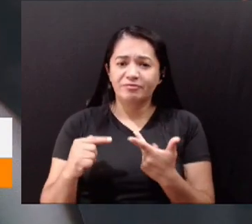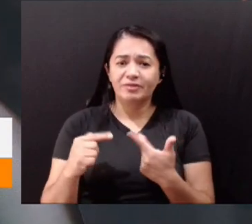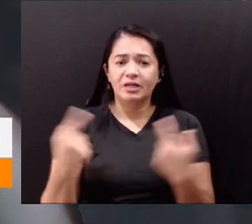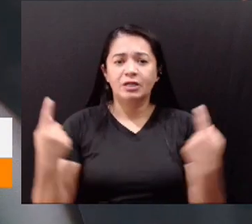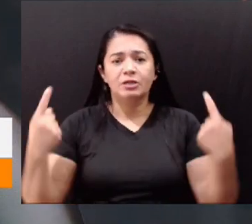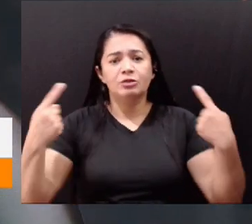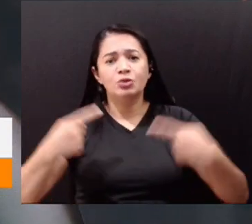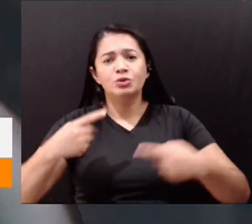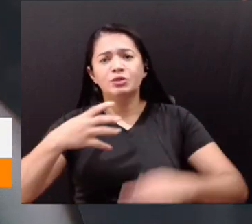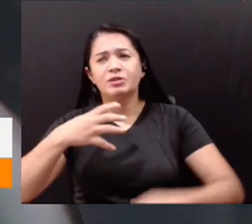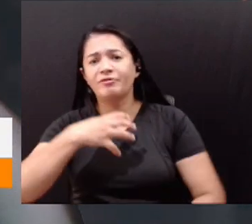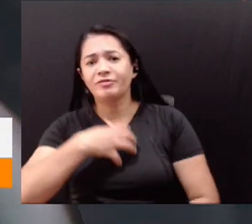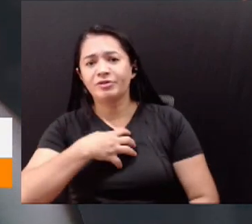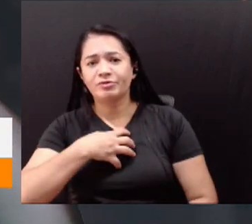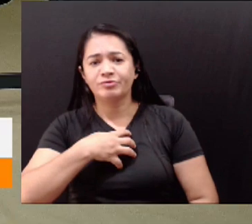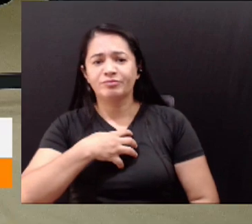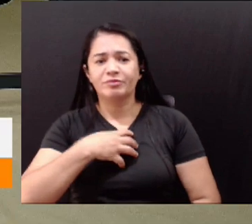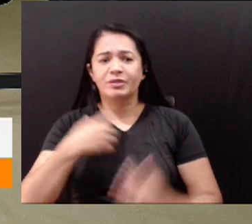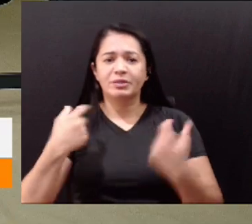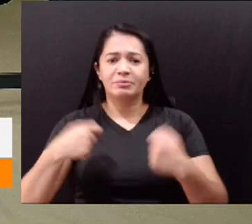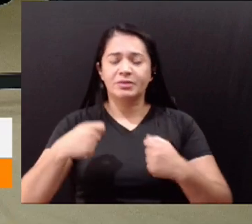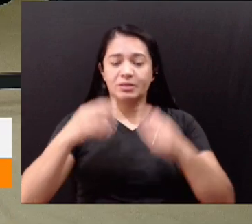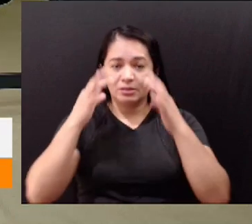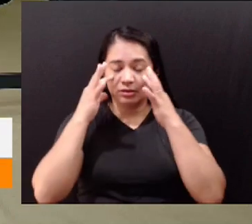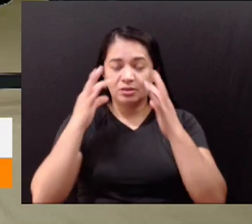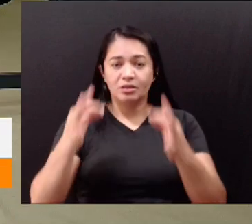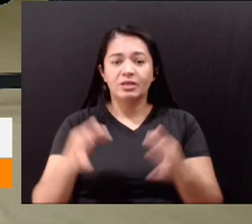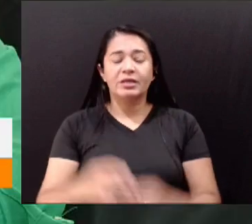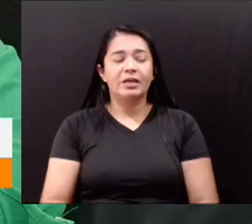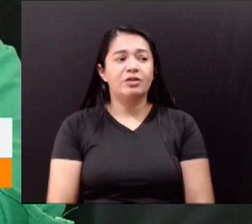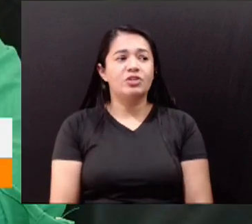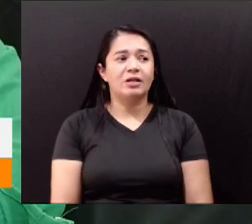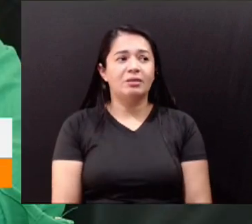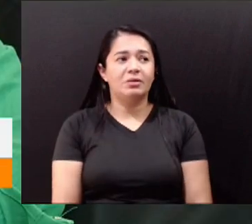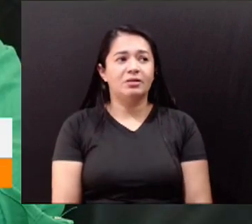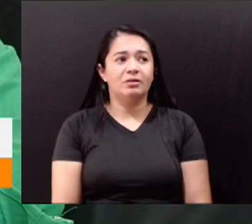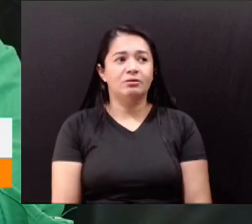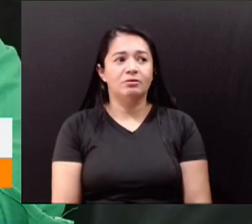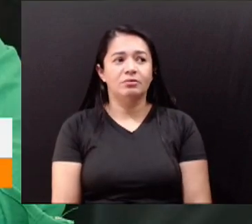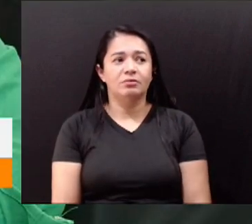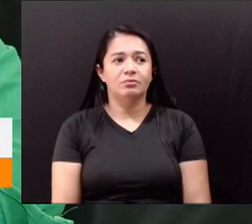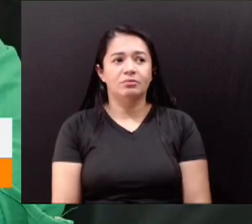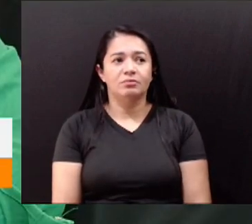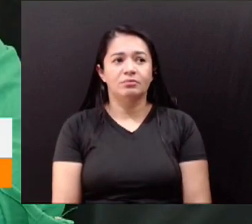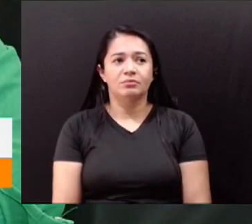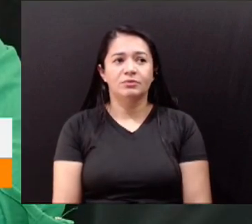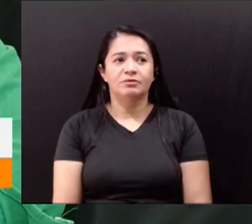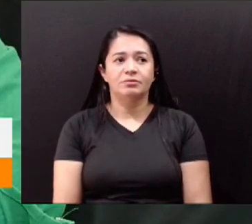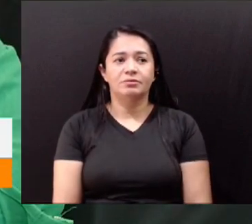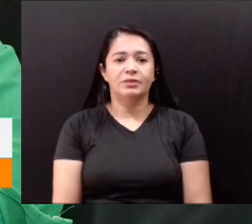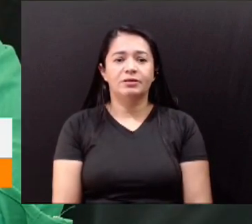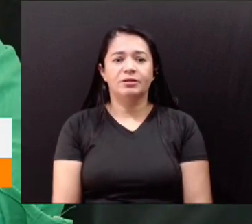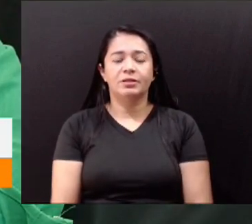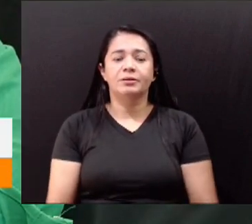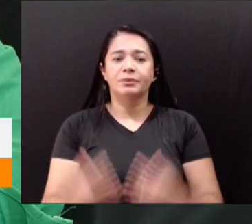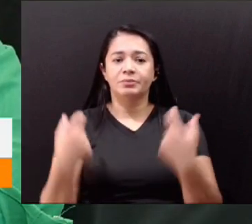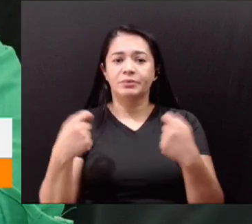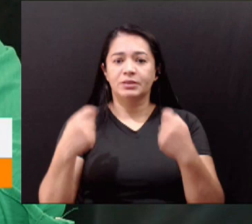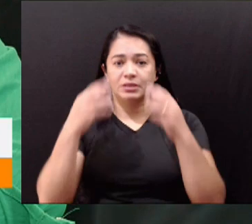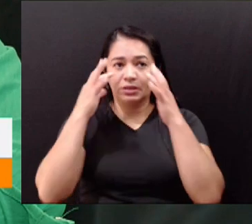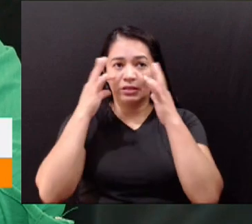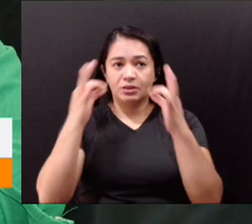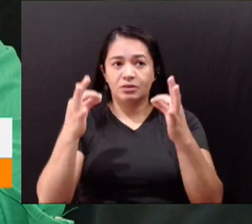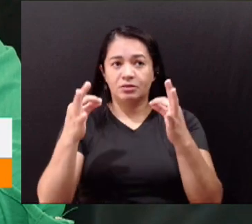sintomas que precisam de atenção. Precisam de atenção e muita atenção, porque pode acontecer casos de